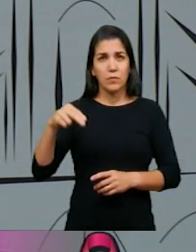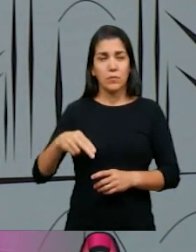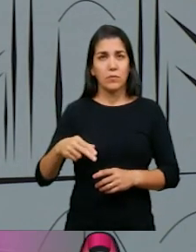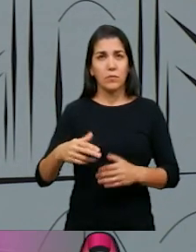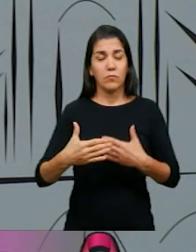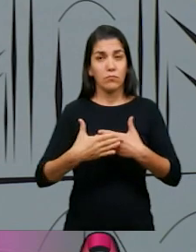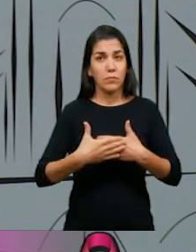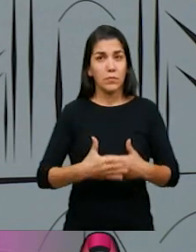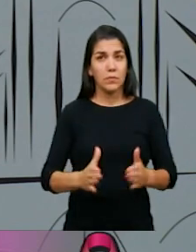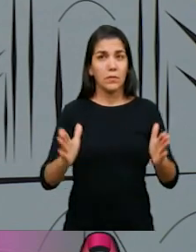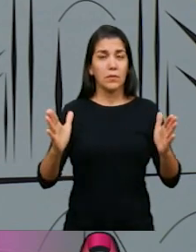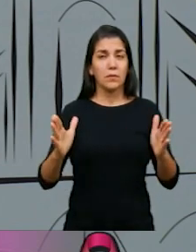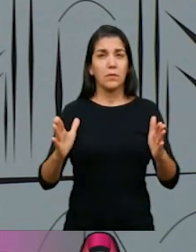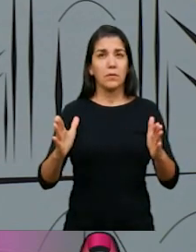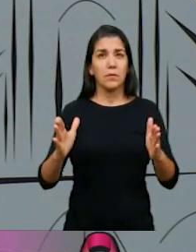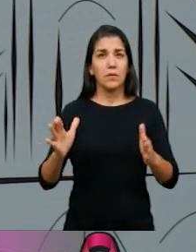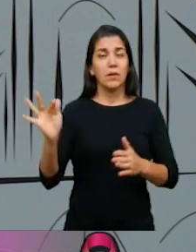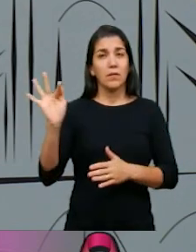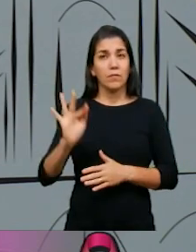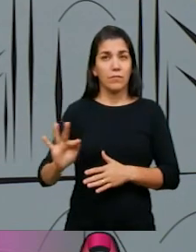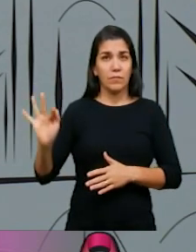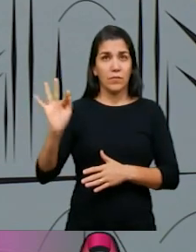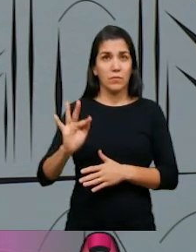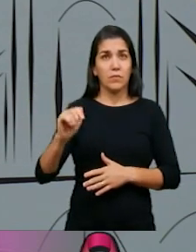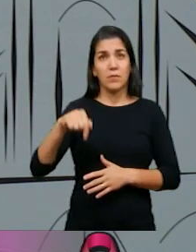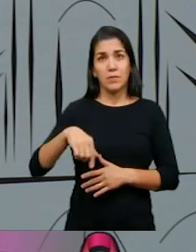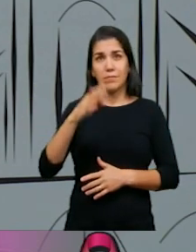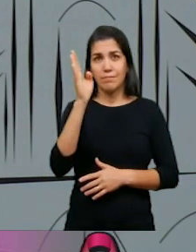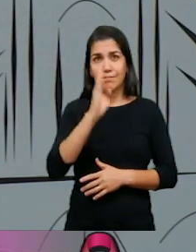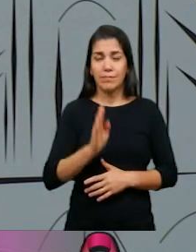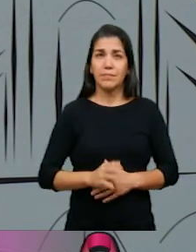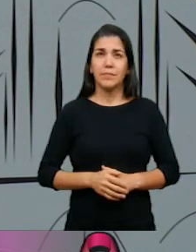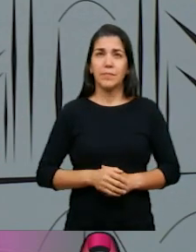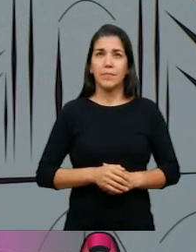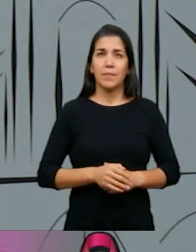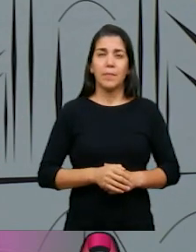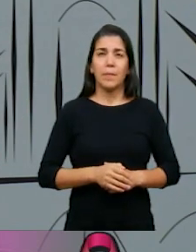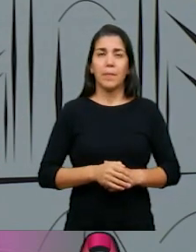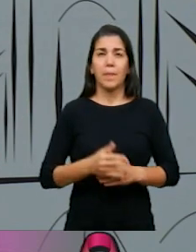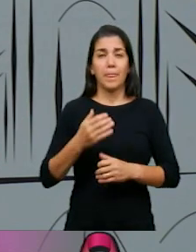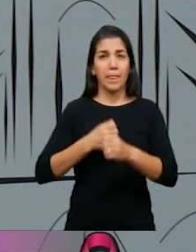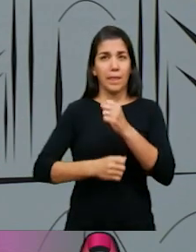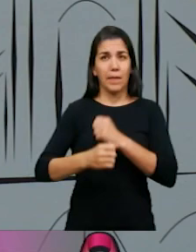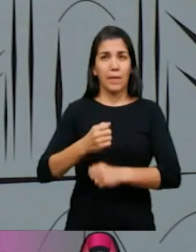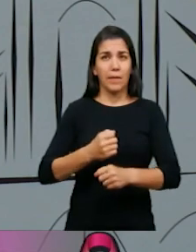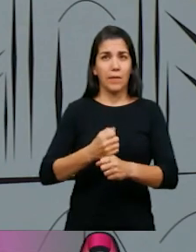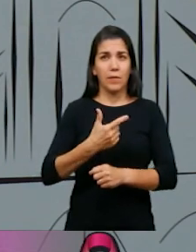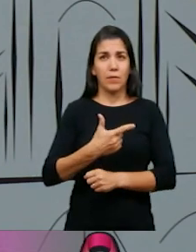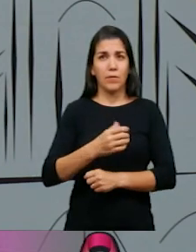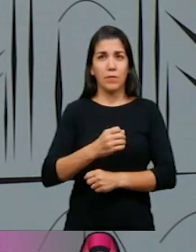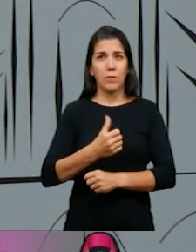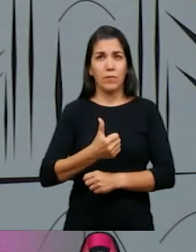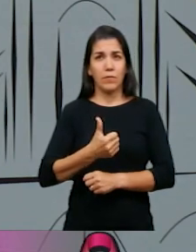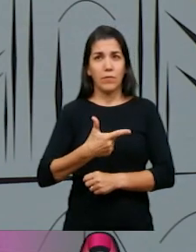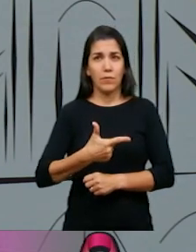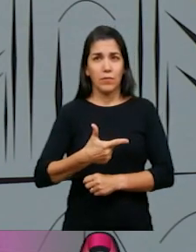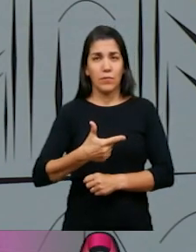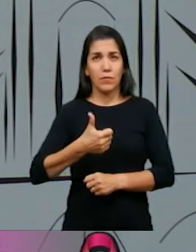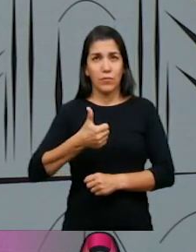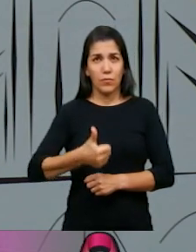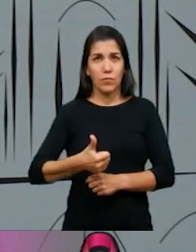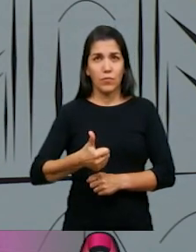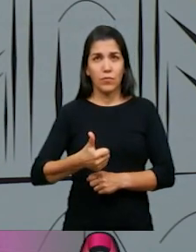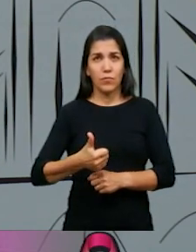entrada para o ensino superior no nosso país. Desde 2021, o nosso país tem registrado uma queda